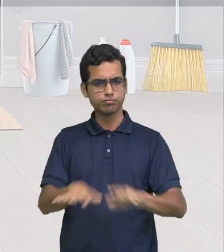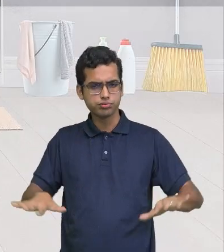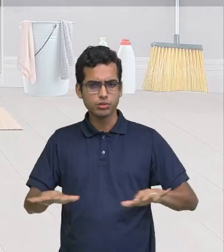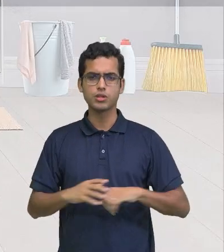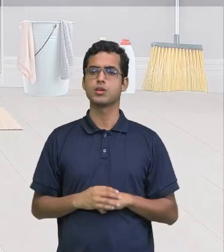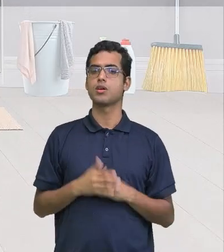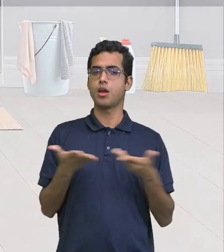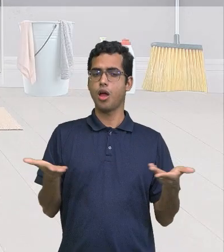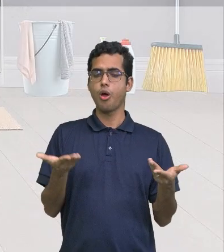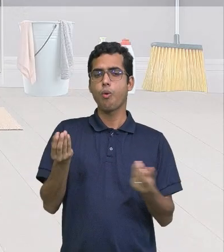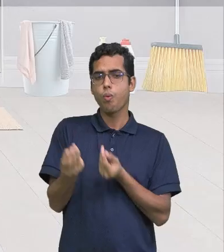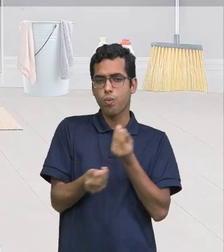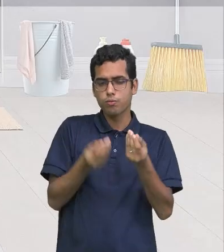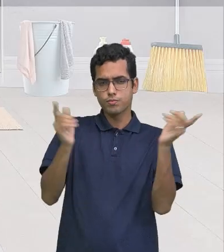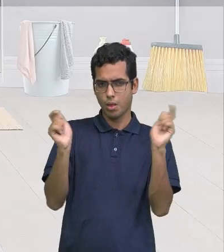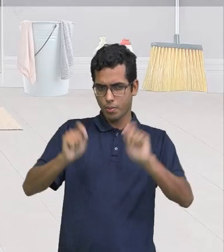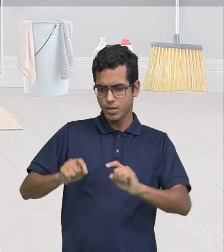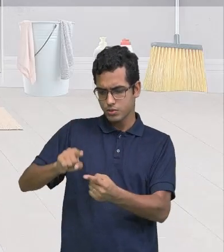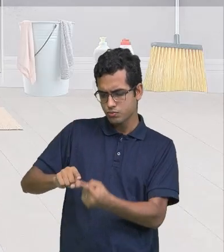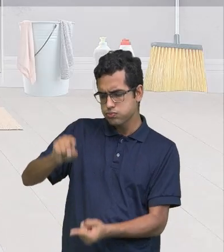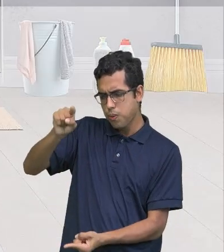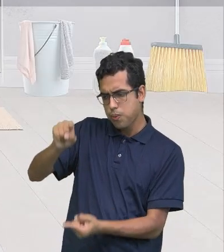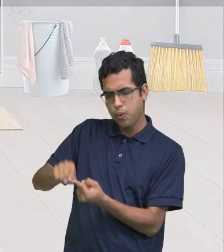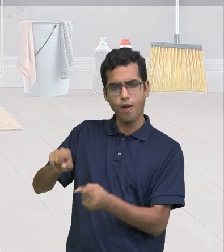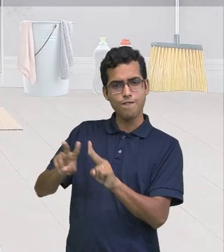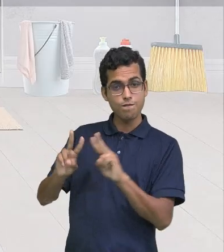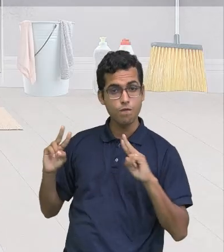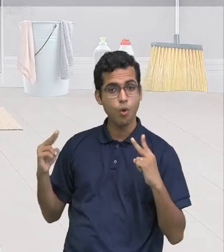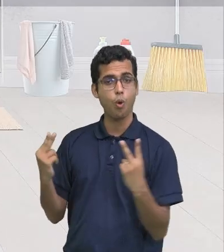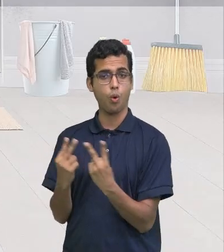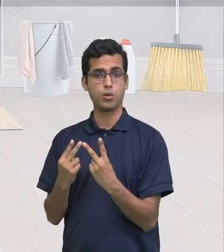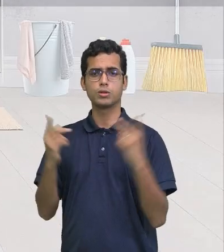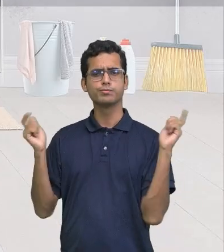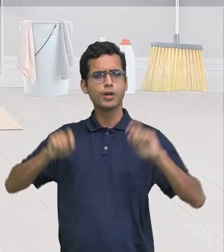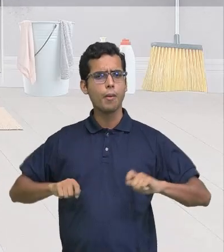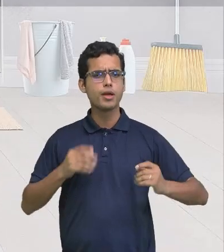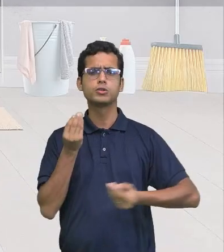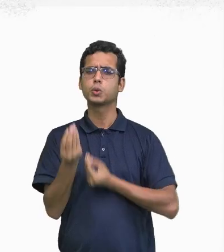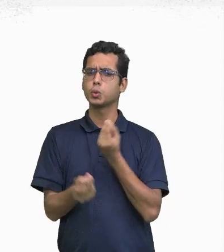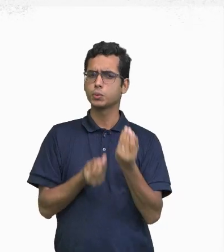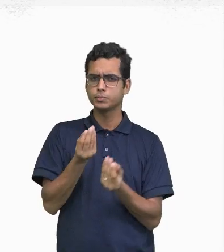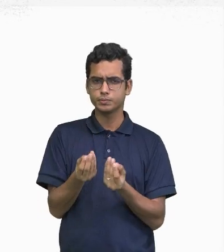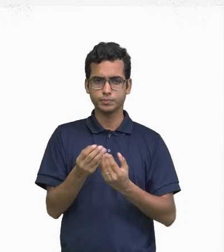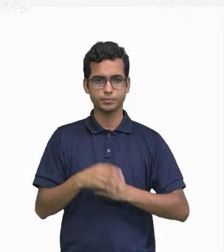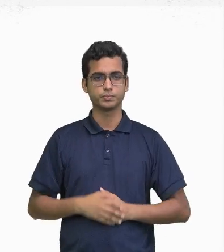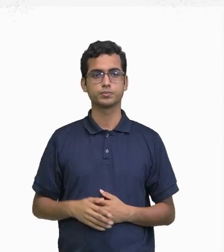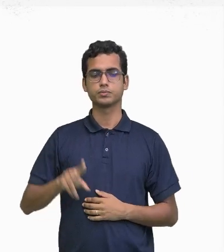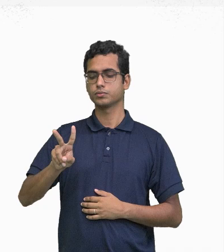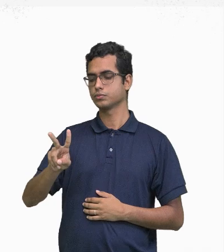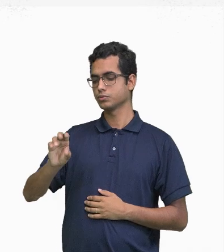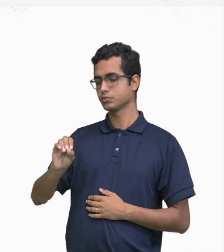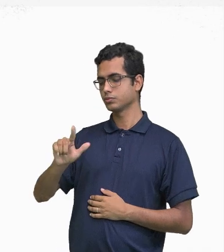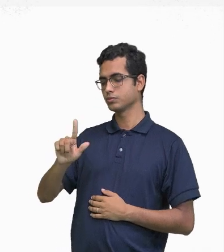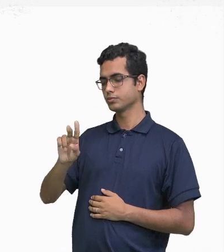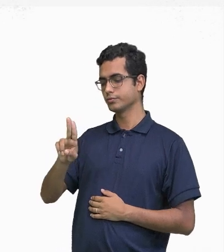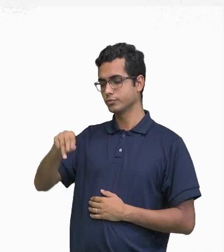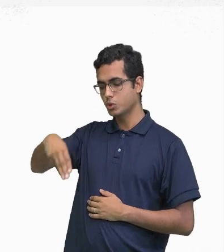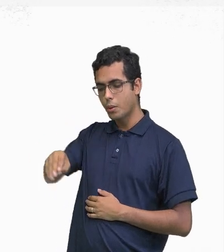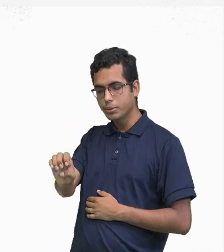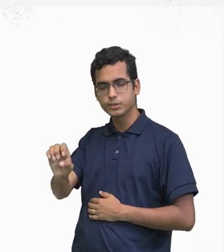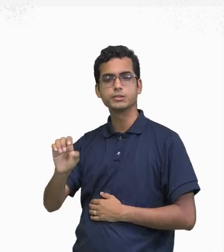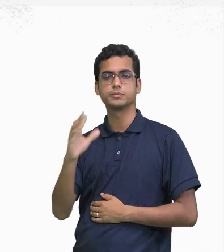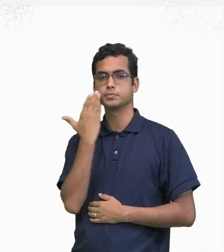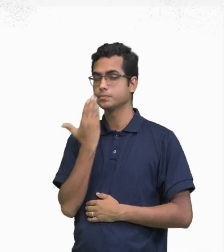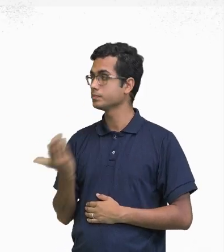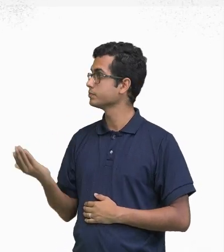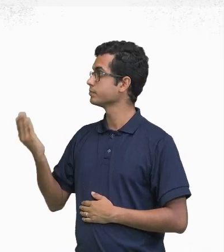capacidade, é interessante nós começarmos a entender aí o que é volume. Então, vamos lá juntos ver a definição de volume?